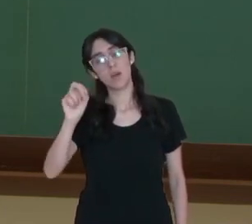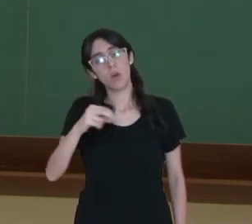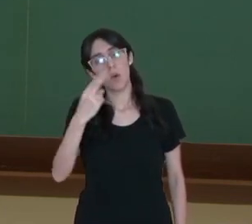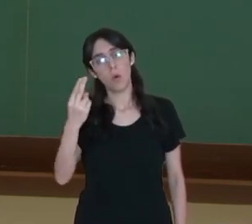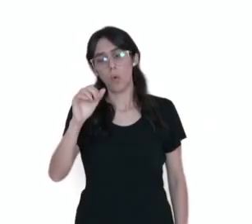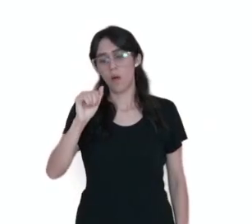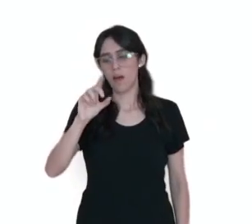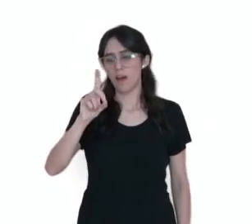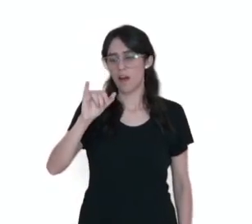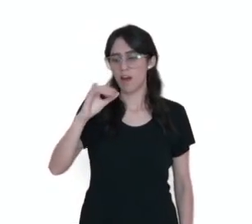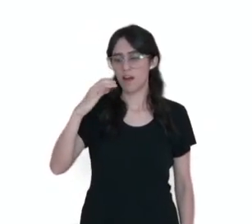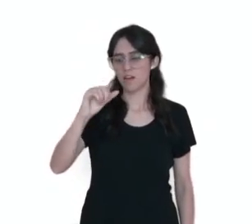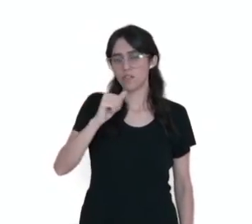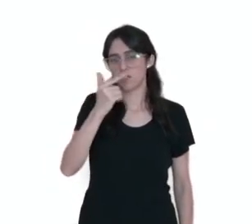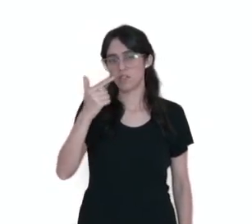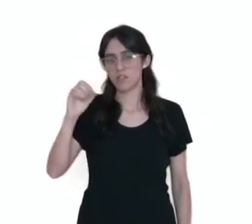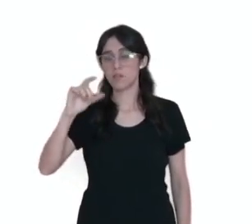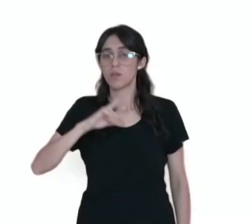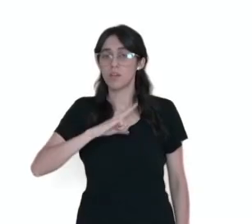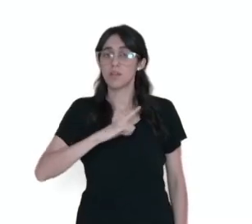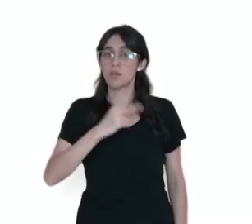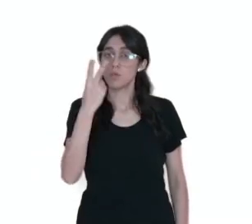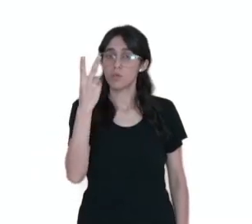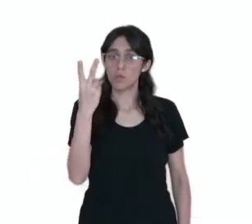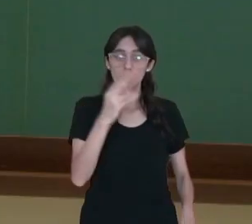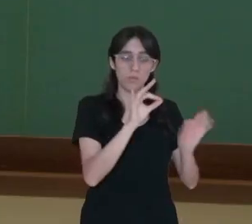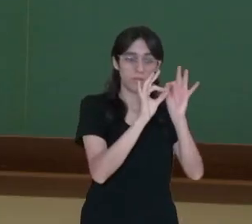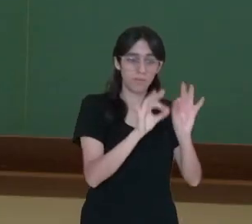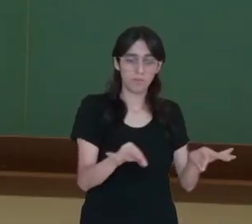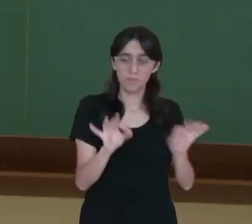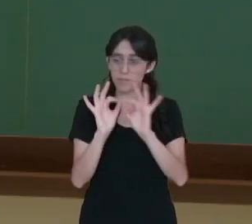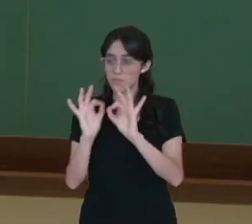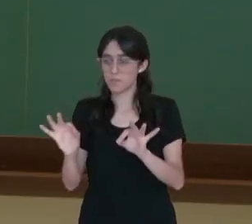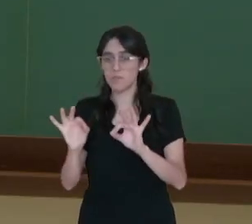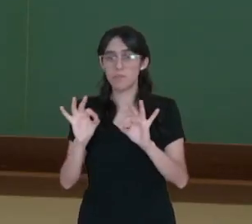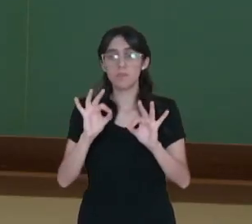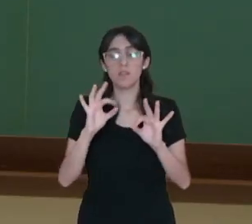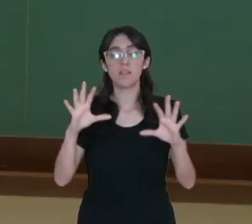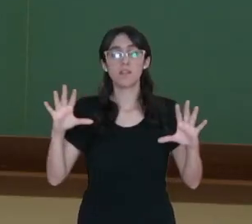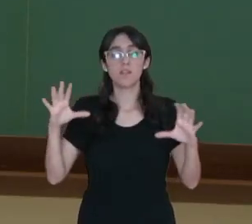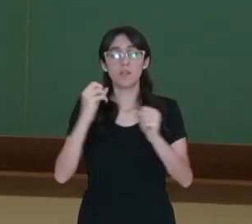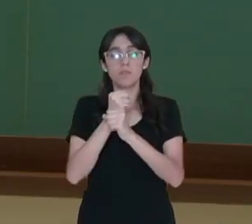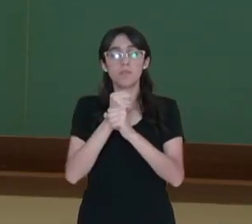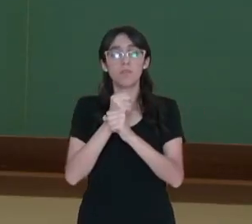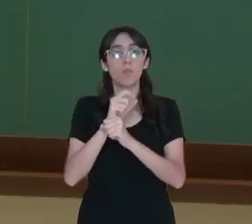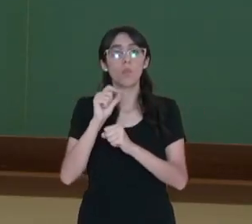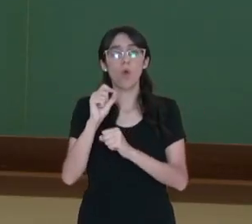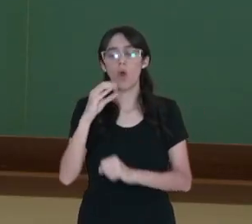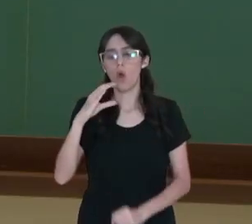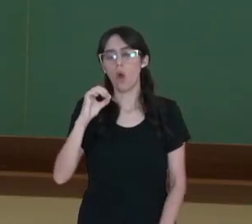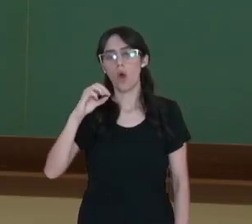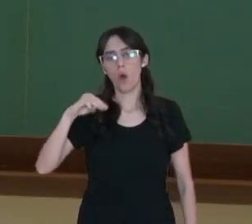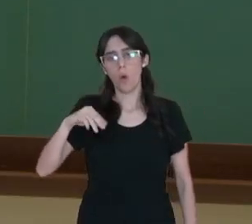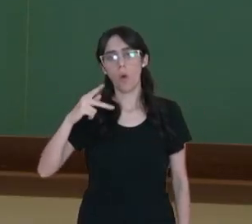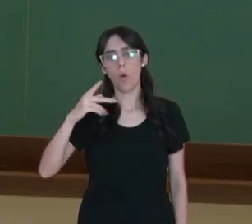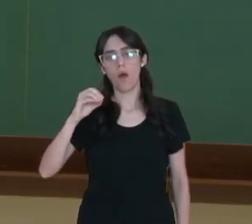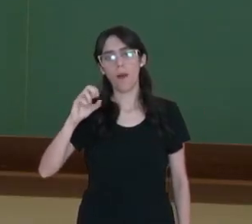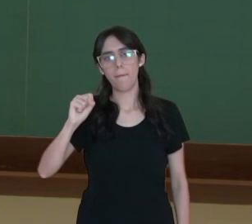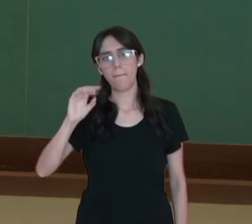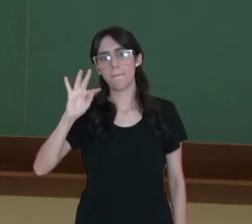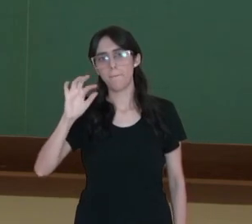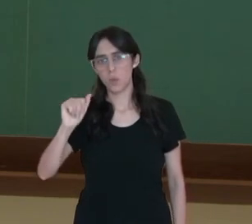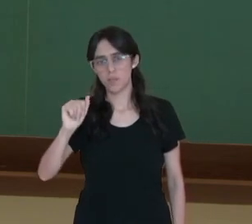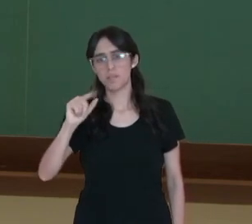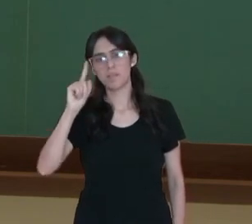reagente duas substâncias simples, formando uma substância composta no produto. Então, duas substâncias que formam uma é uma reação